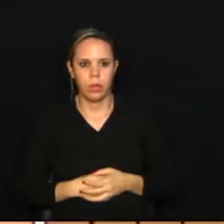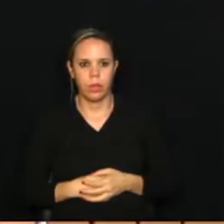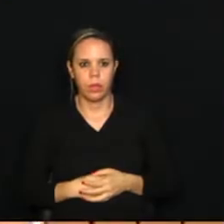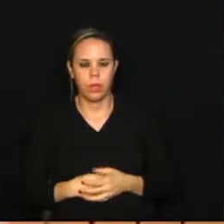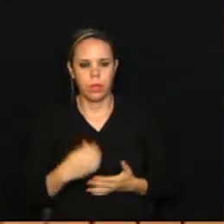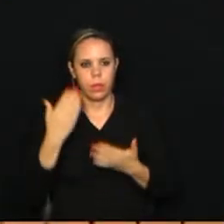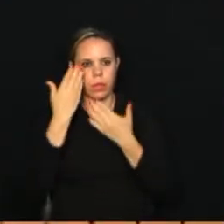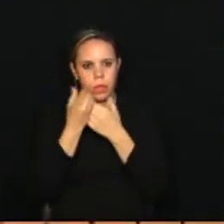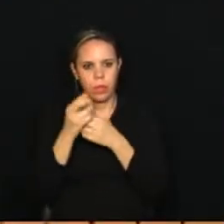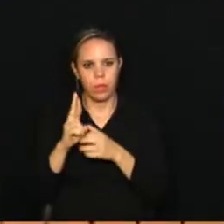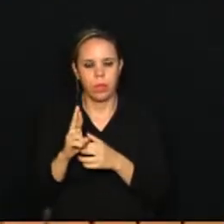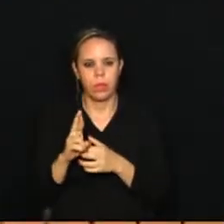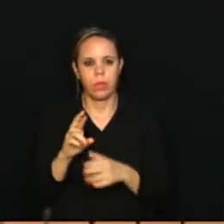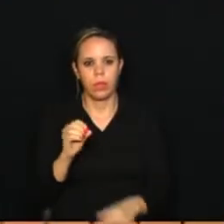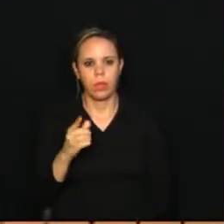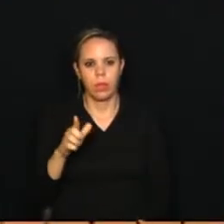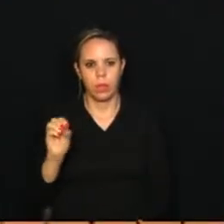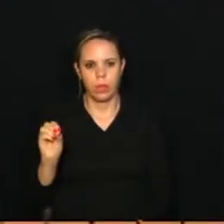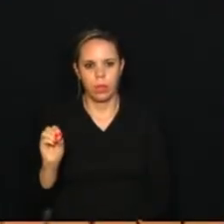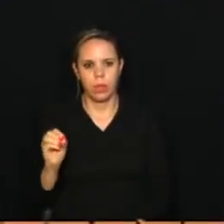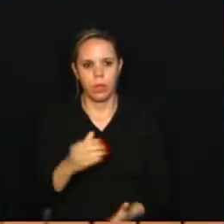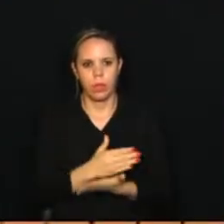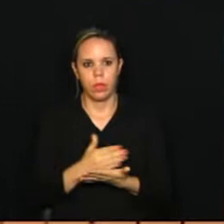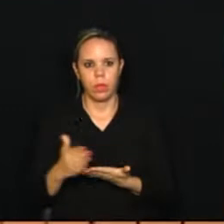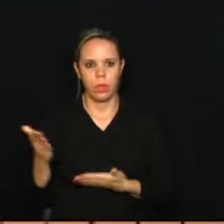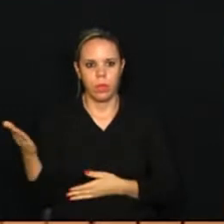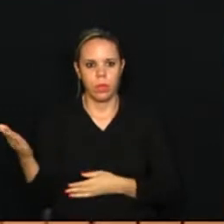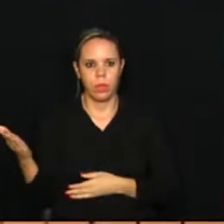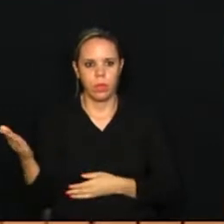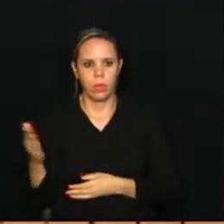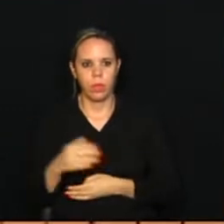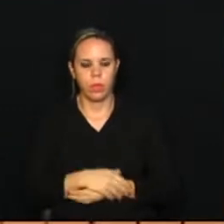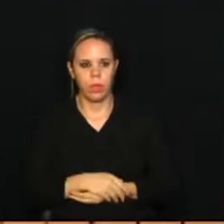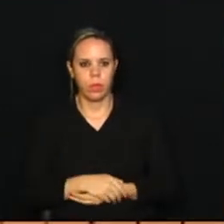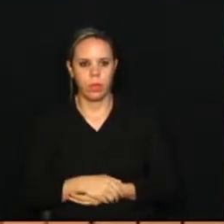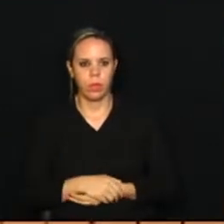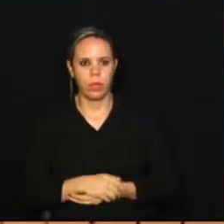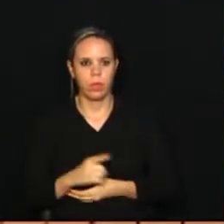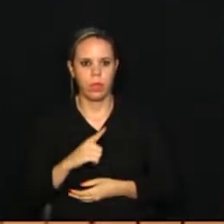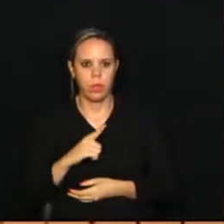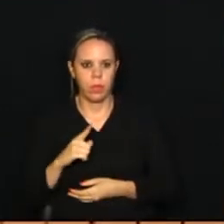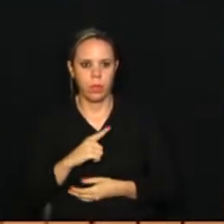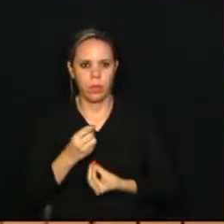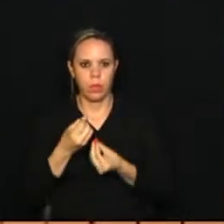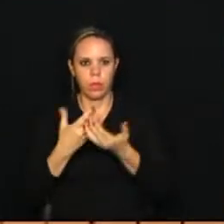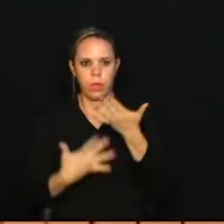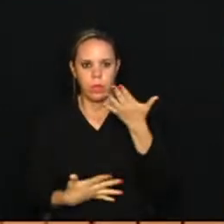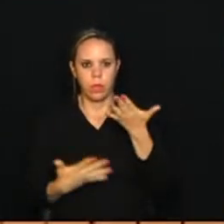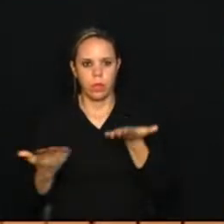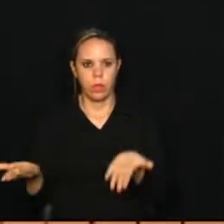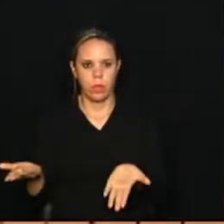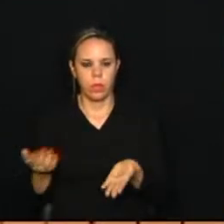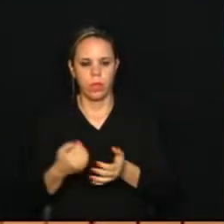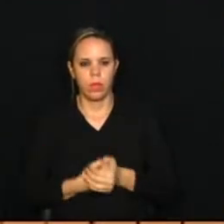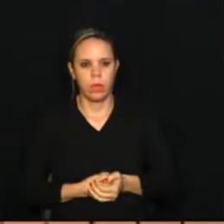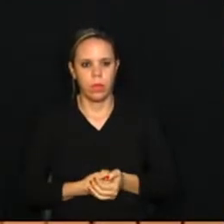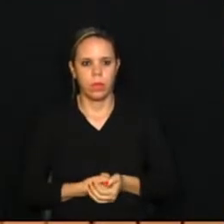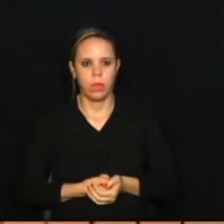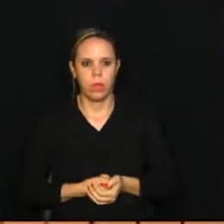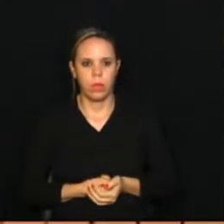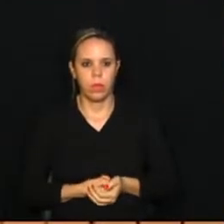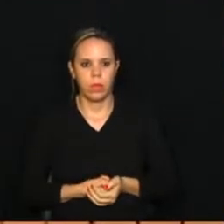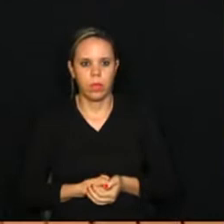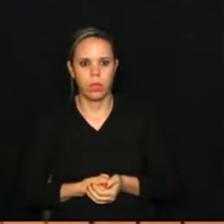Obrigada, doutor Rodrigo. Para dar início, né, nós temos tantas coisas que